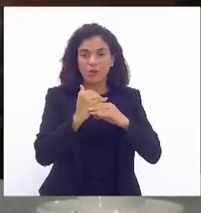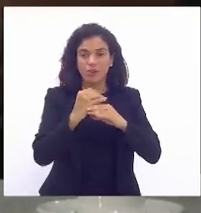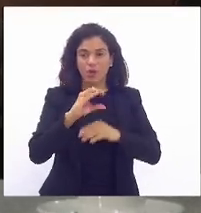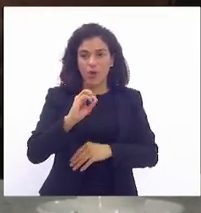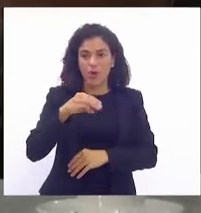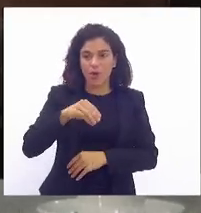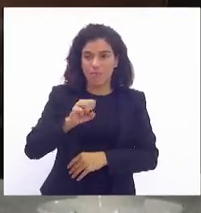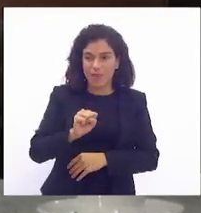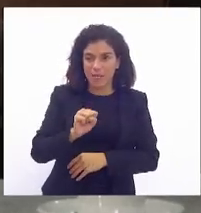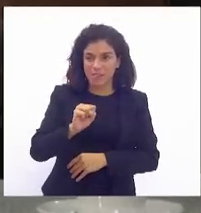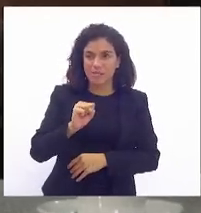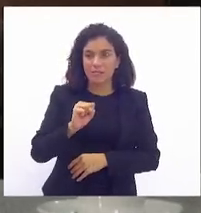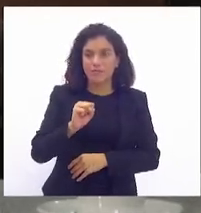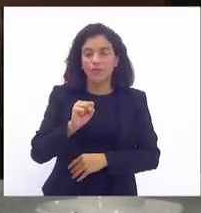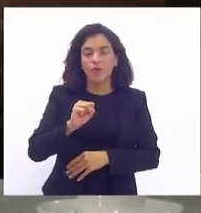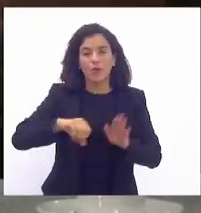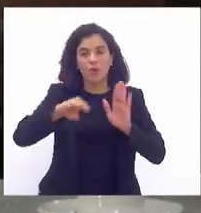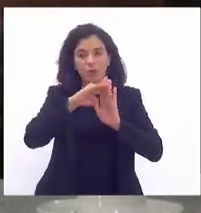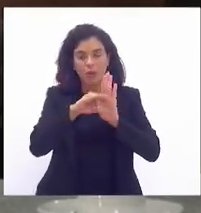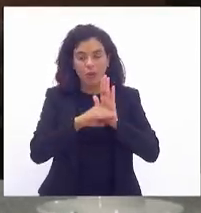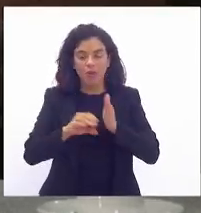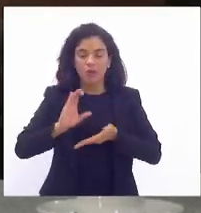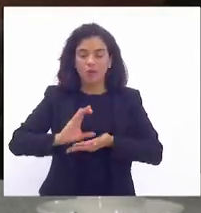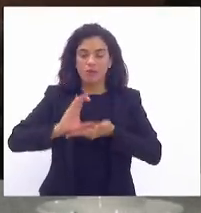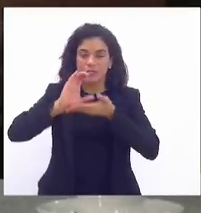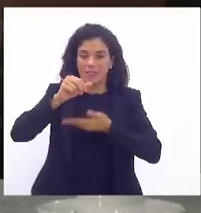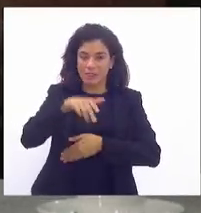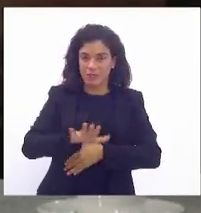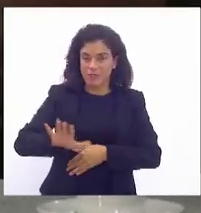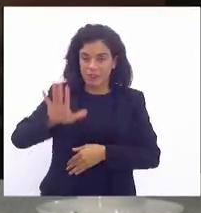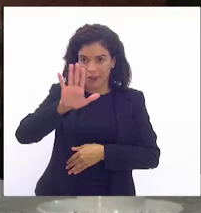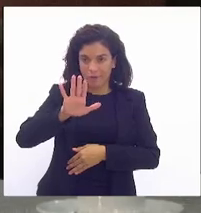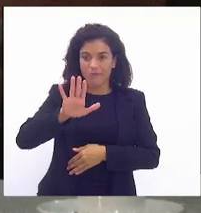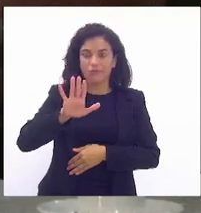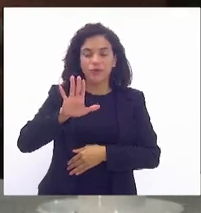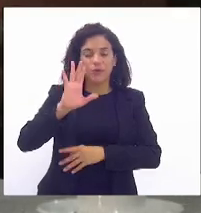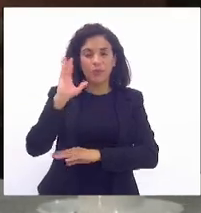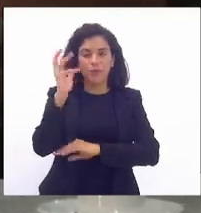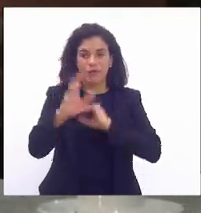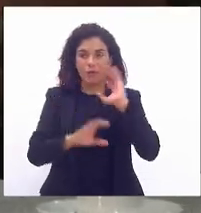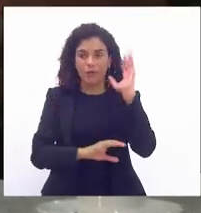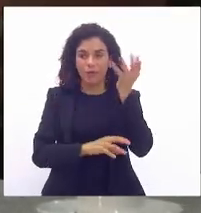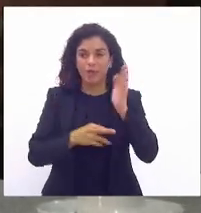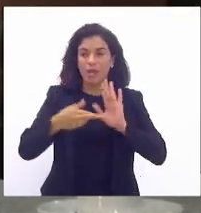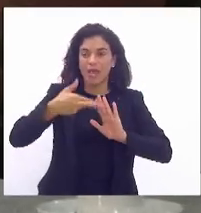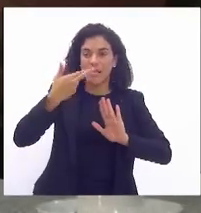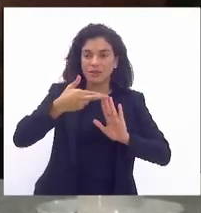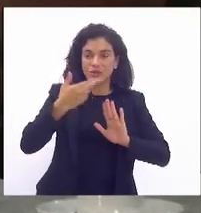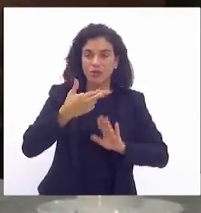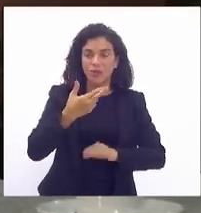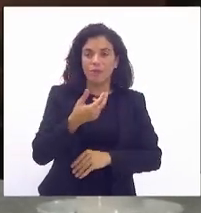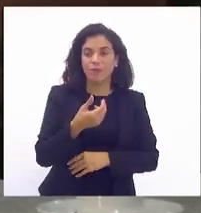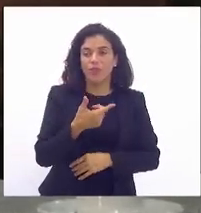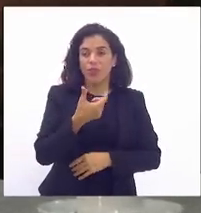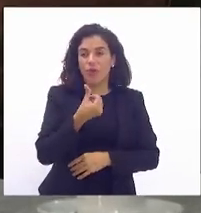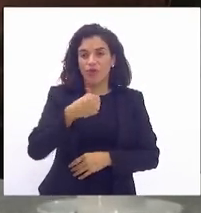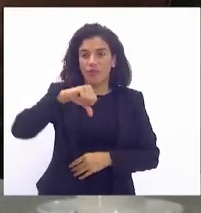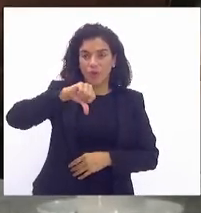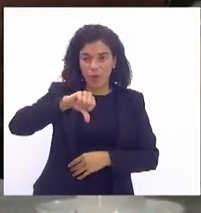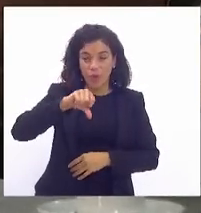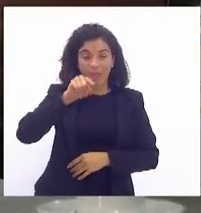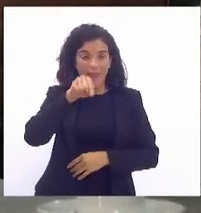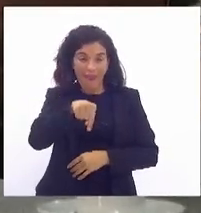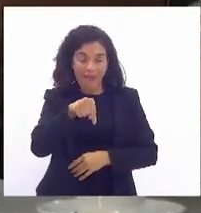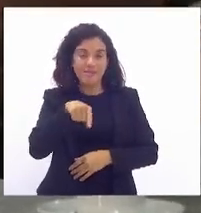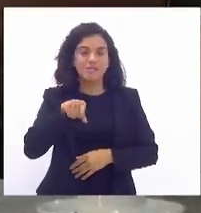2005, o CONAMA, Conselho Nacional do Meio Ambiente, estabeleceu a resolução 491 de 2018, que essa que serviu